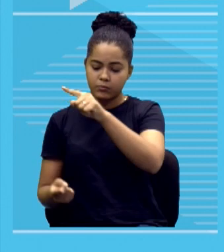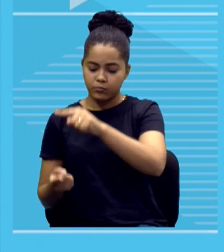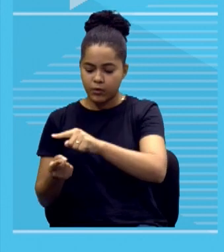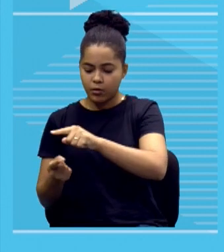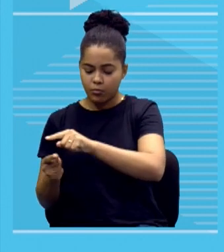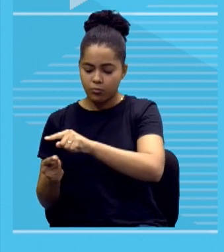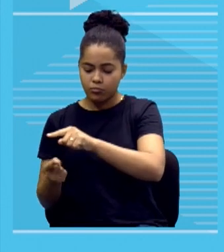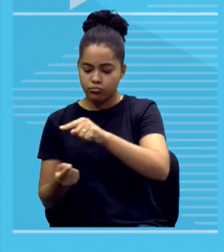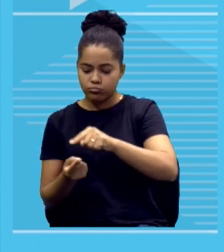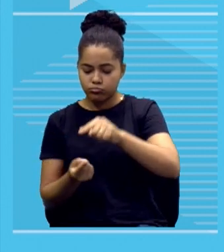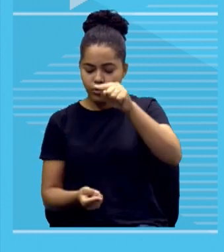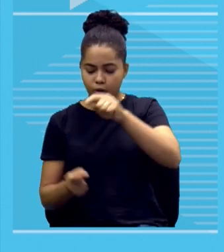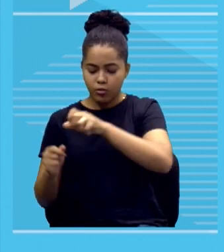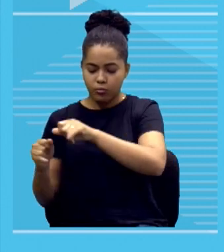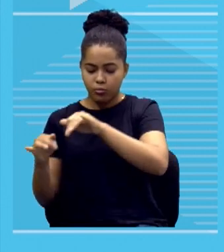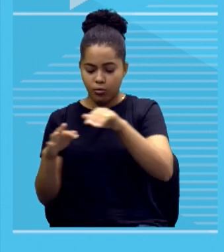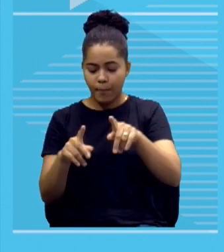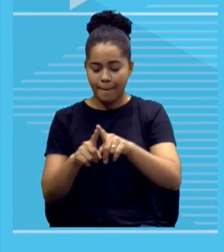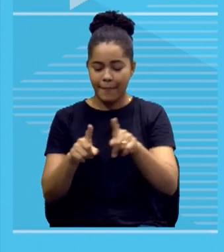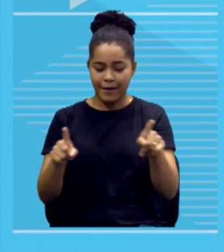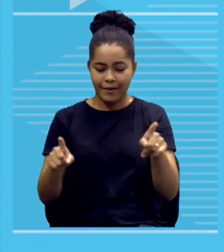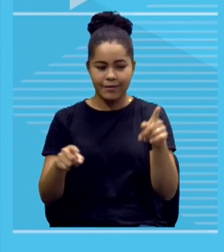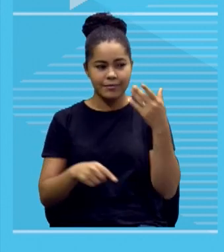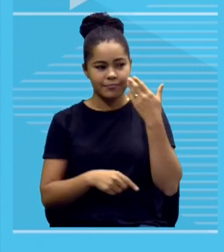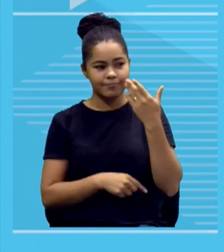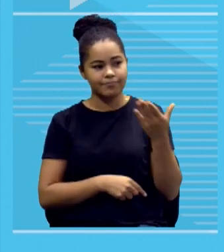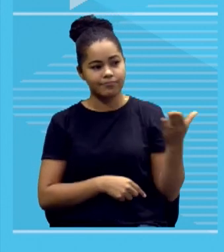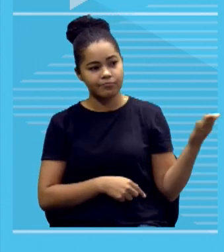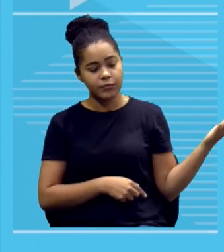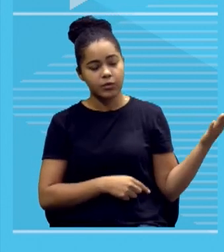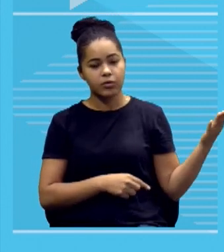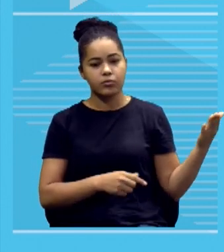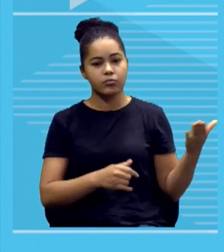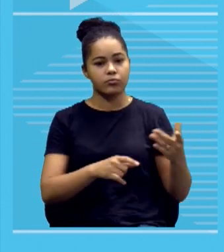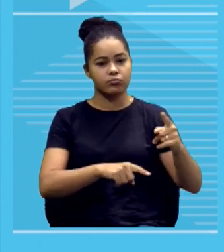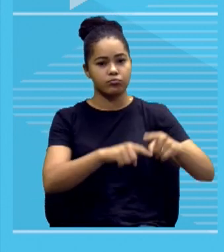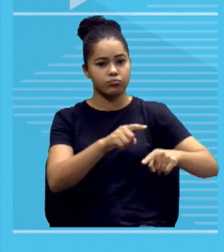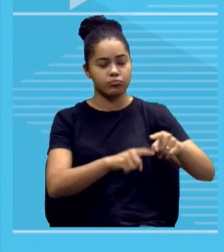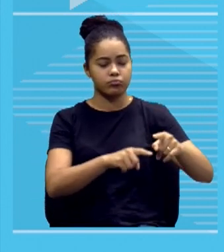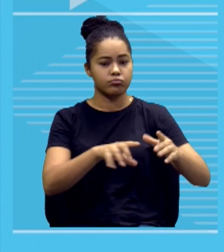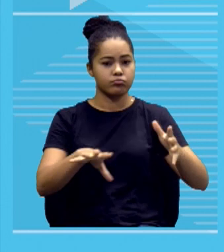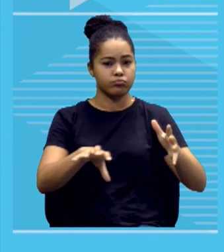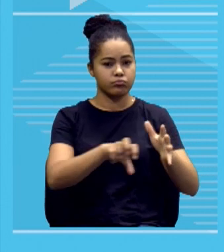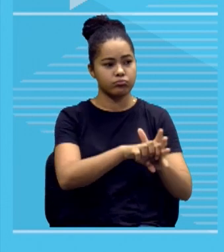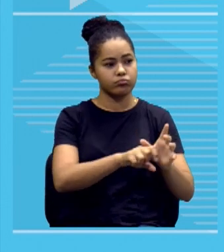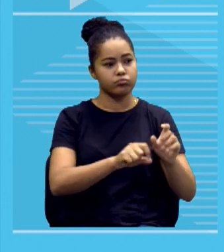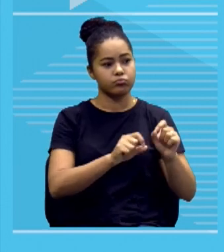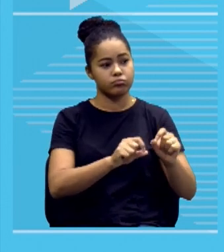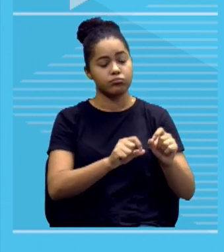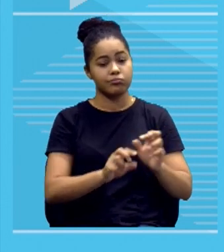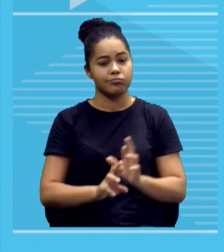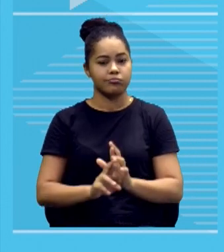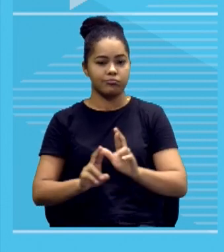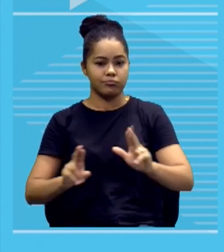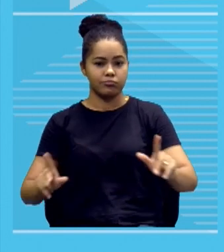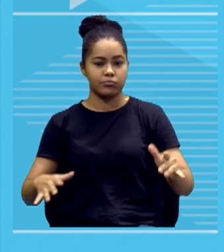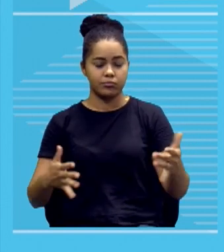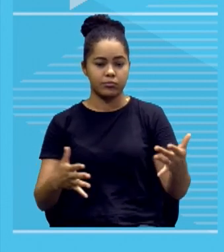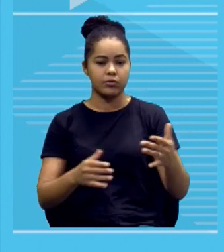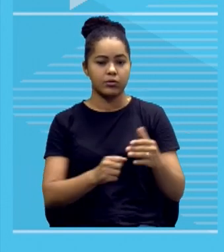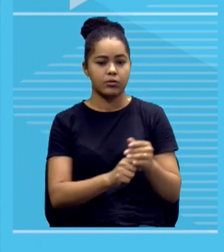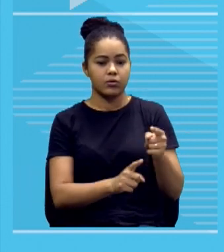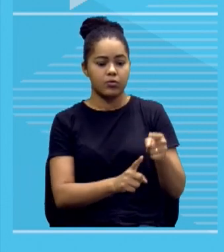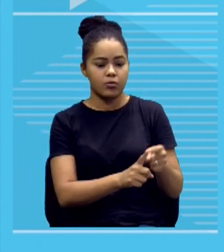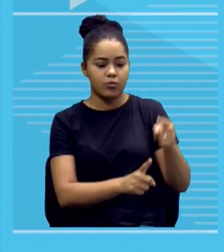No receptor, é o contrário. No receptor, a corrente está vindo da placa maior para